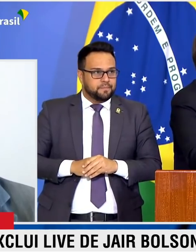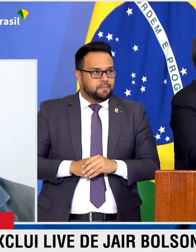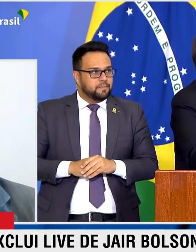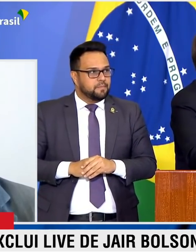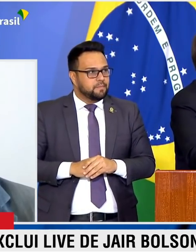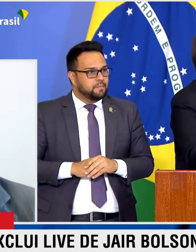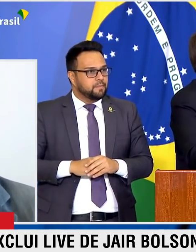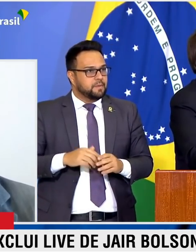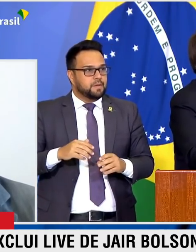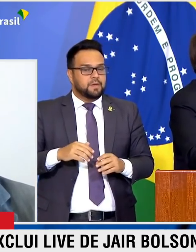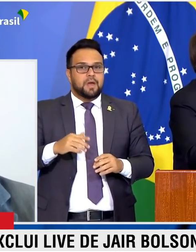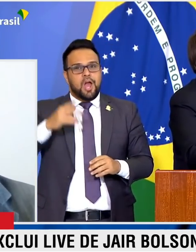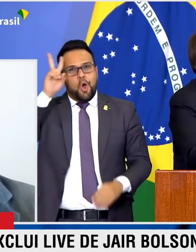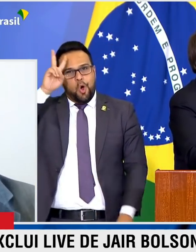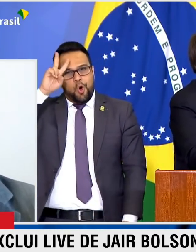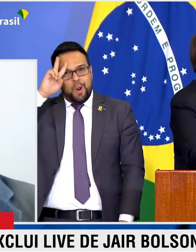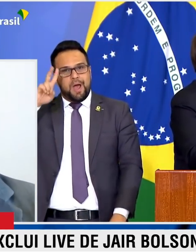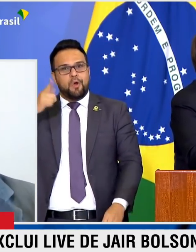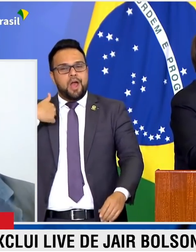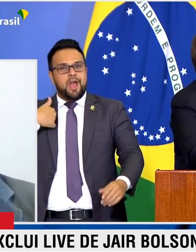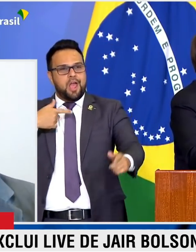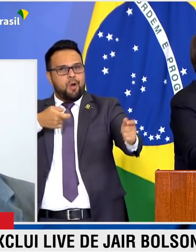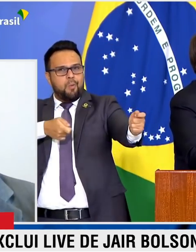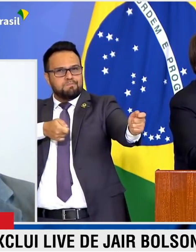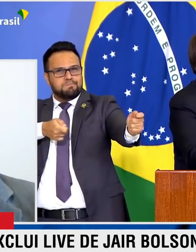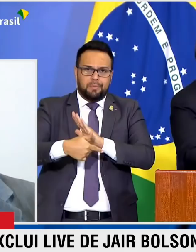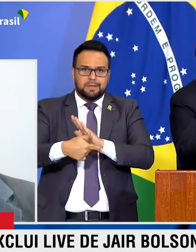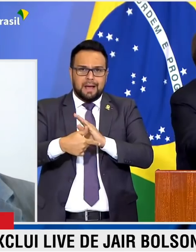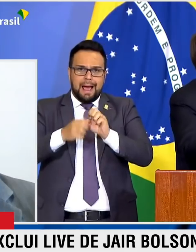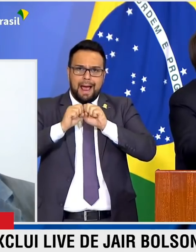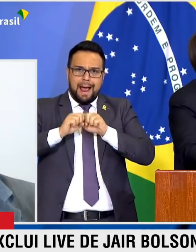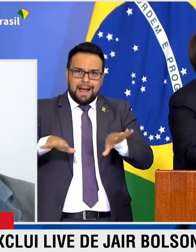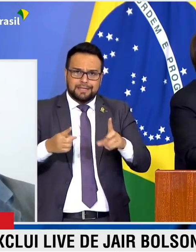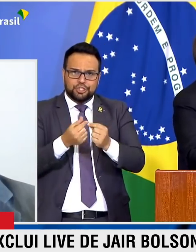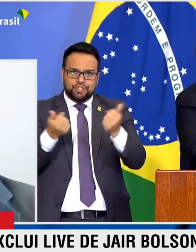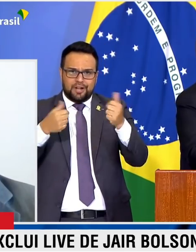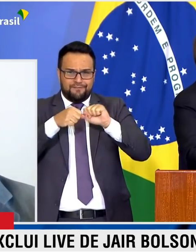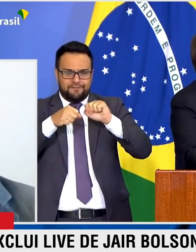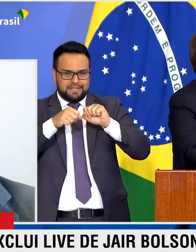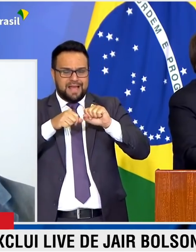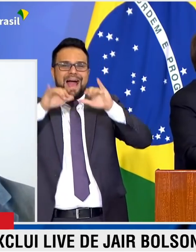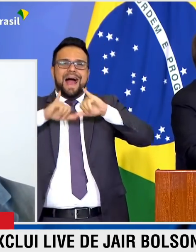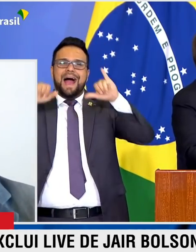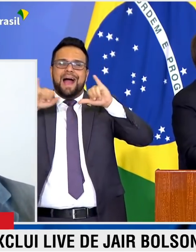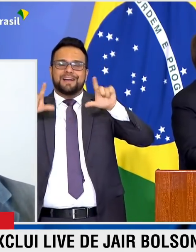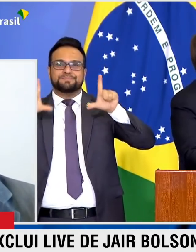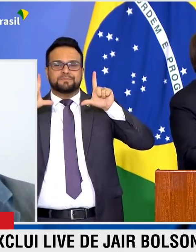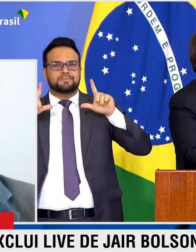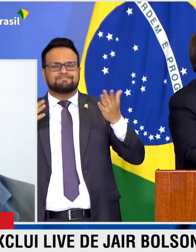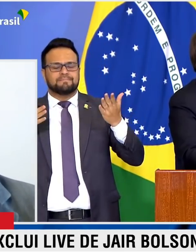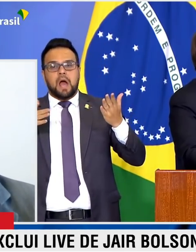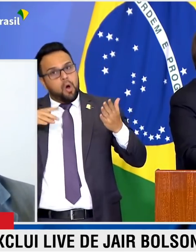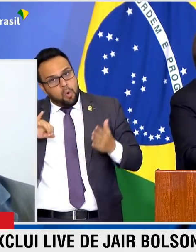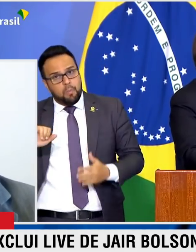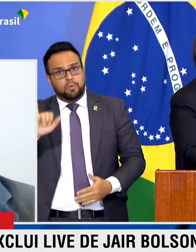toda aí que venha de uma semana para cá com essa sugestões é de furar o teste de gastos é